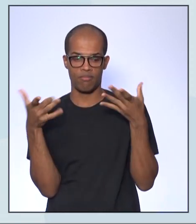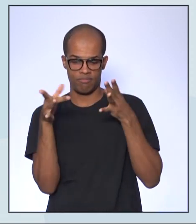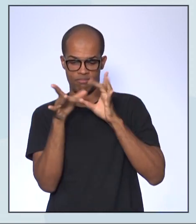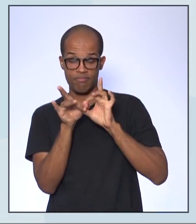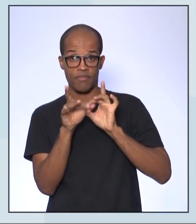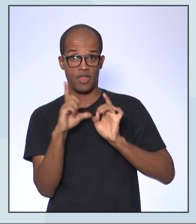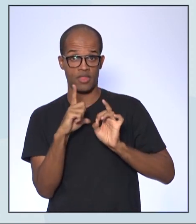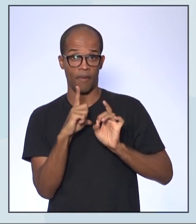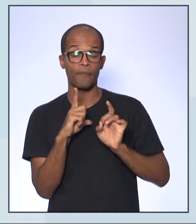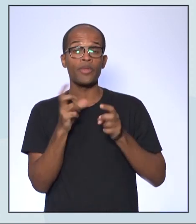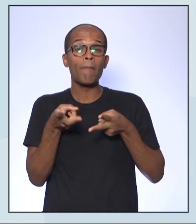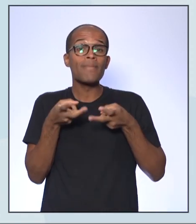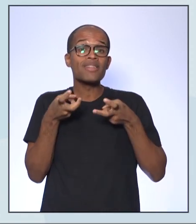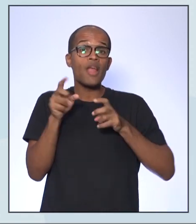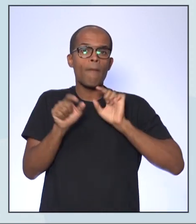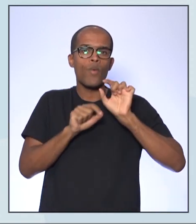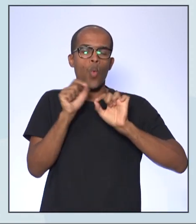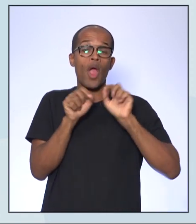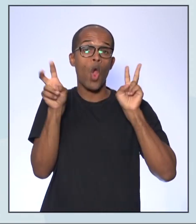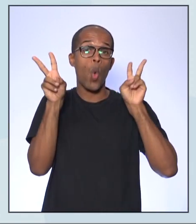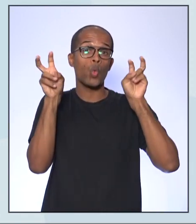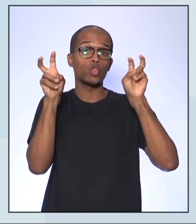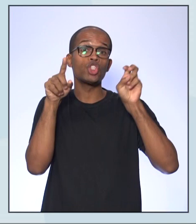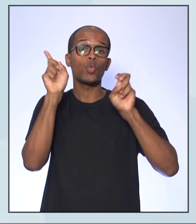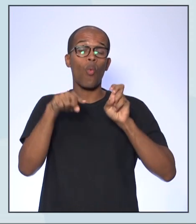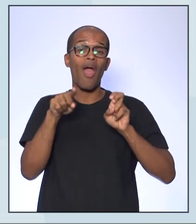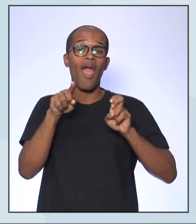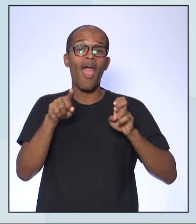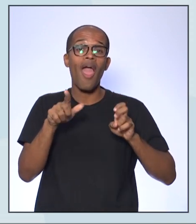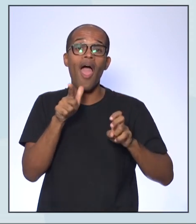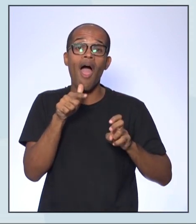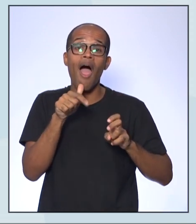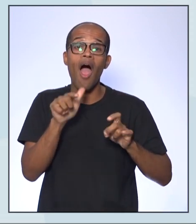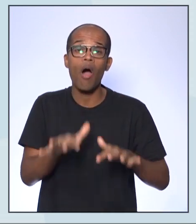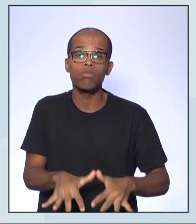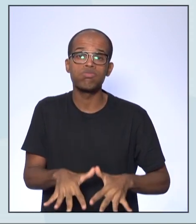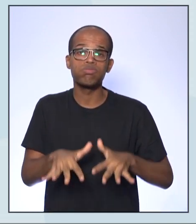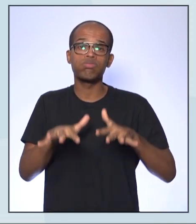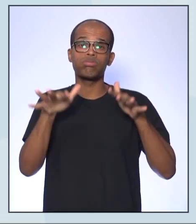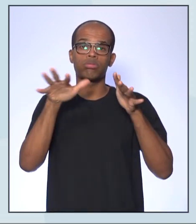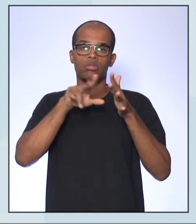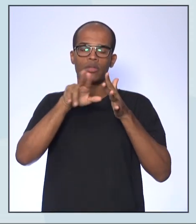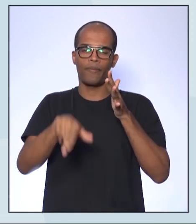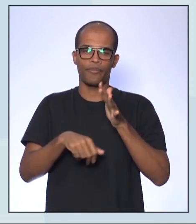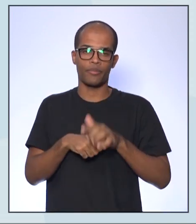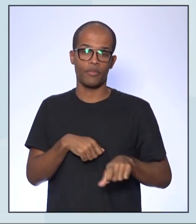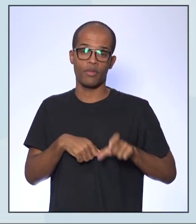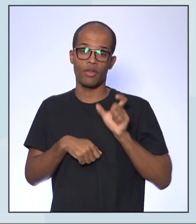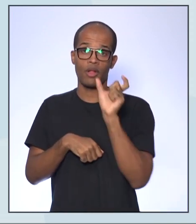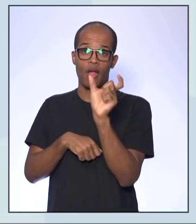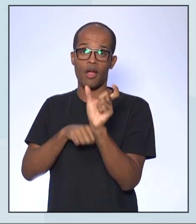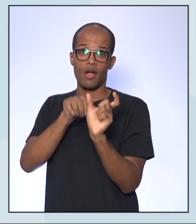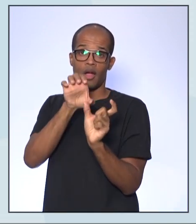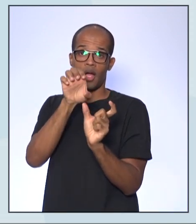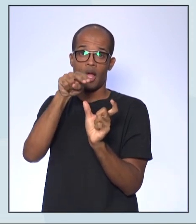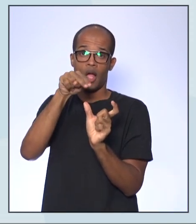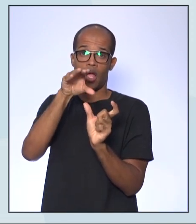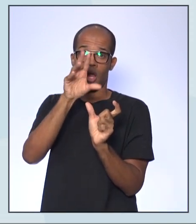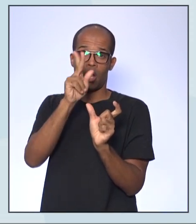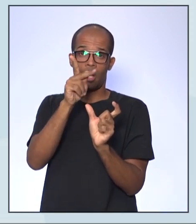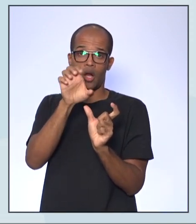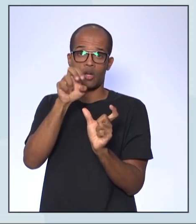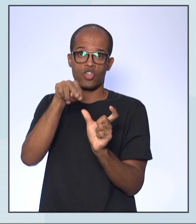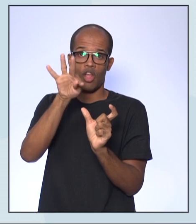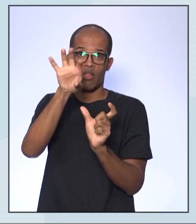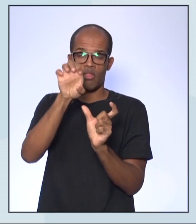outras. Notem que o título do texto é As Enchentes. Para a palavra enchente, ele estabelece relação